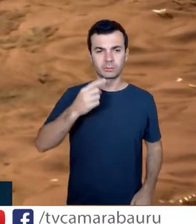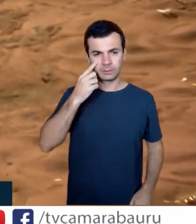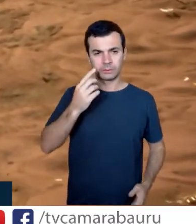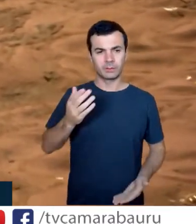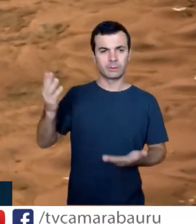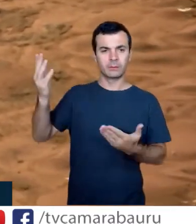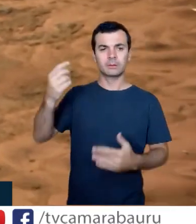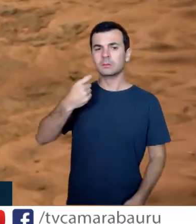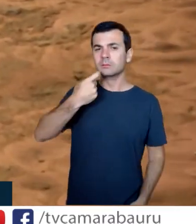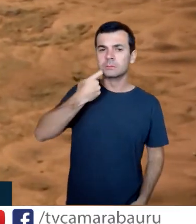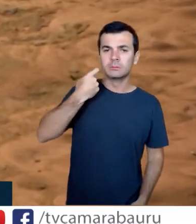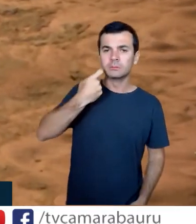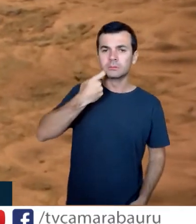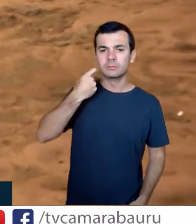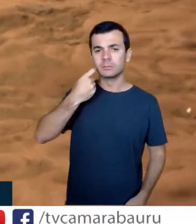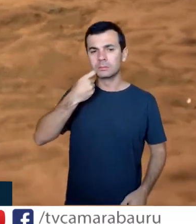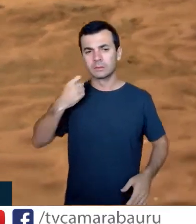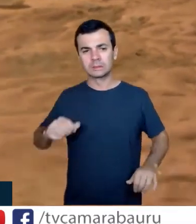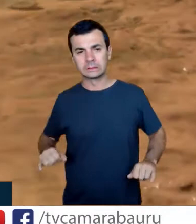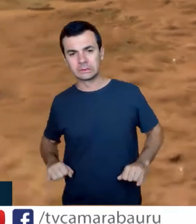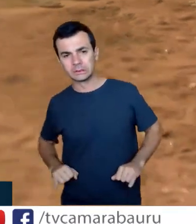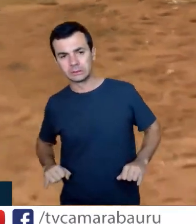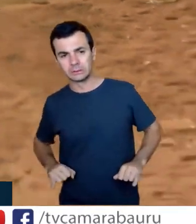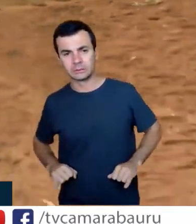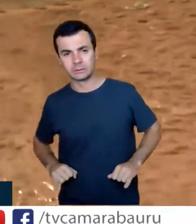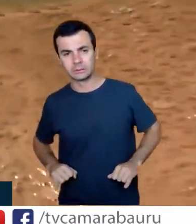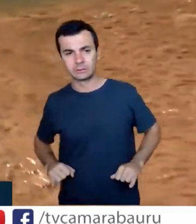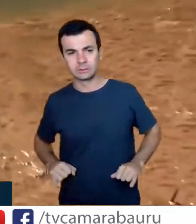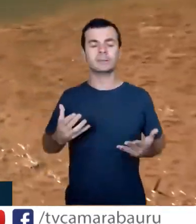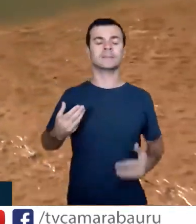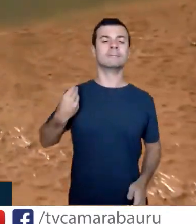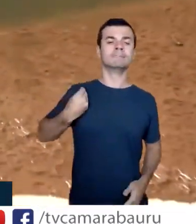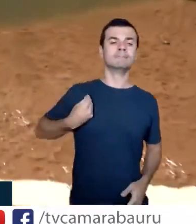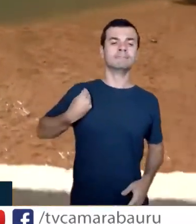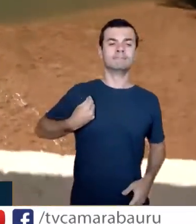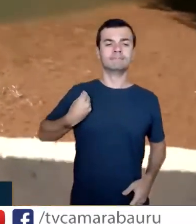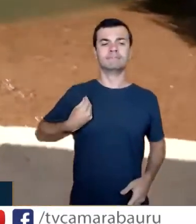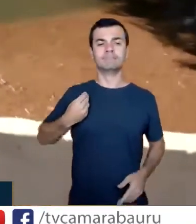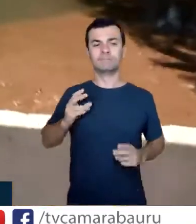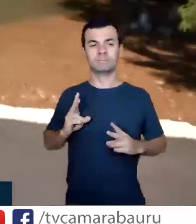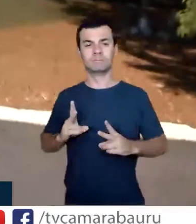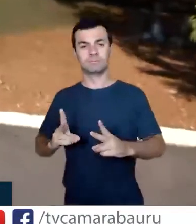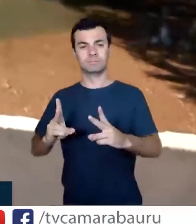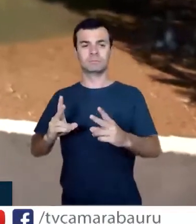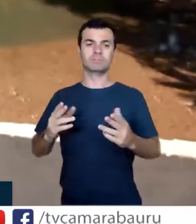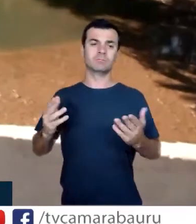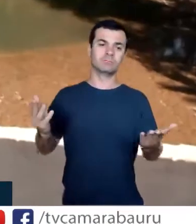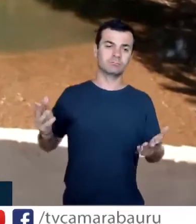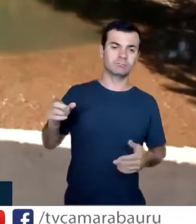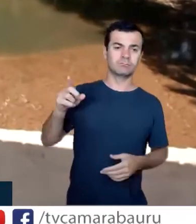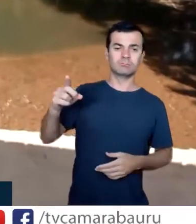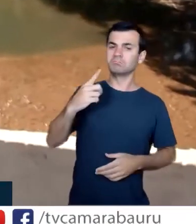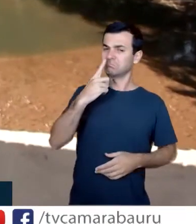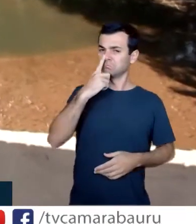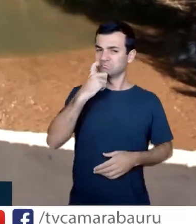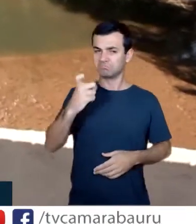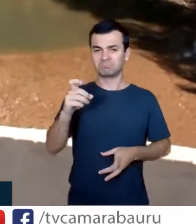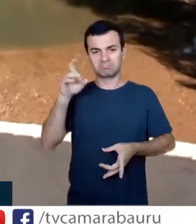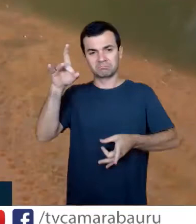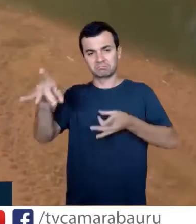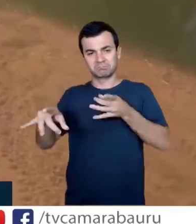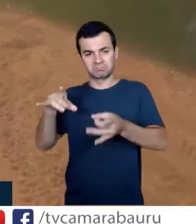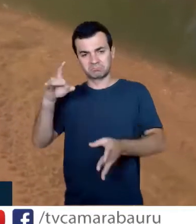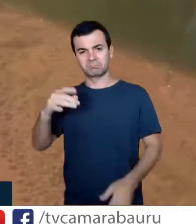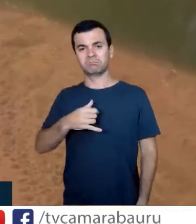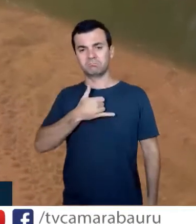estão querendo sobreviver no córrego, mas também temos esgoto sendo descartado no córrego.